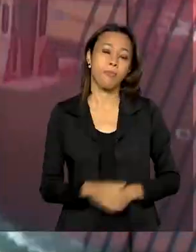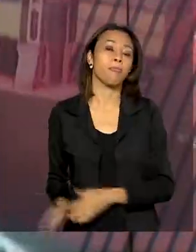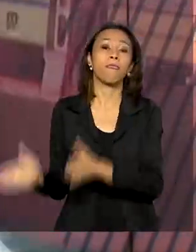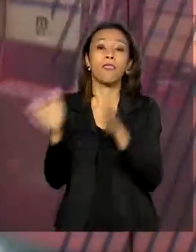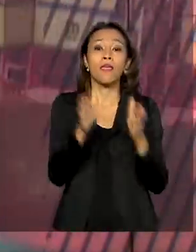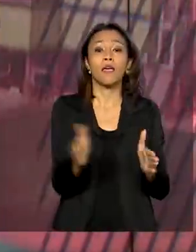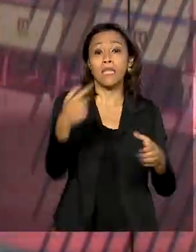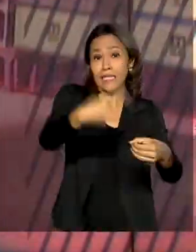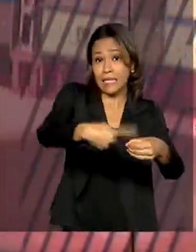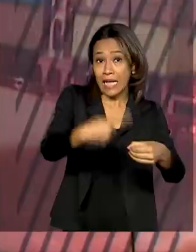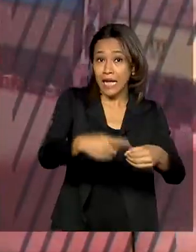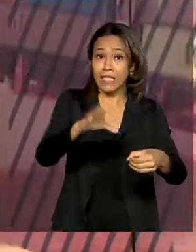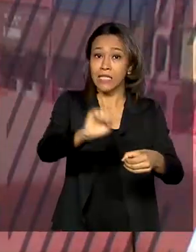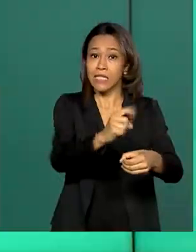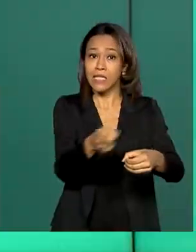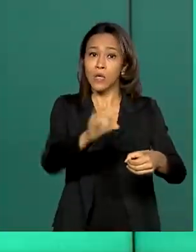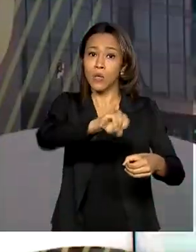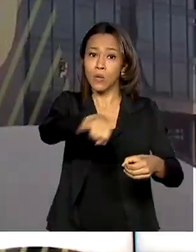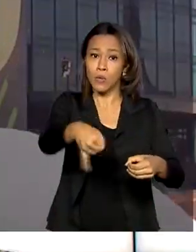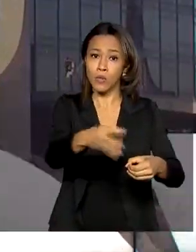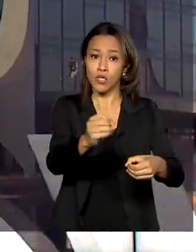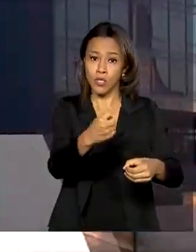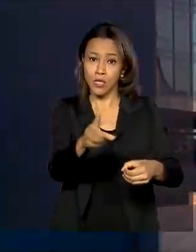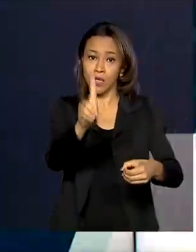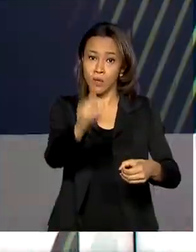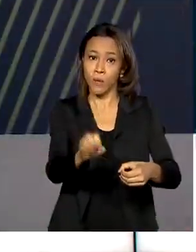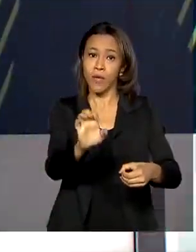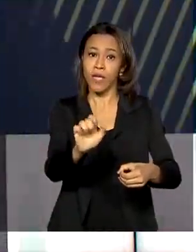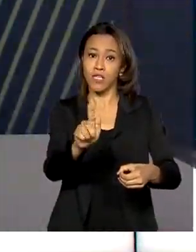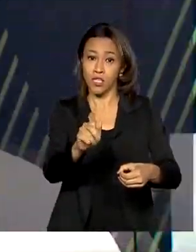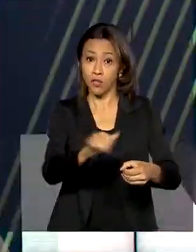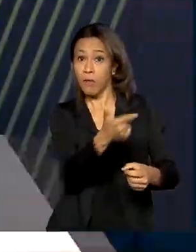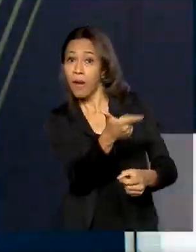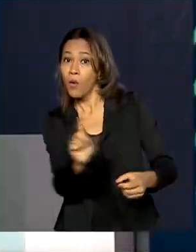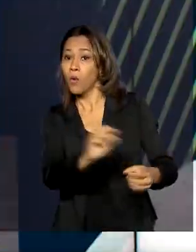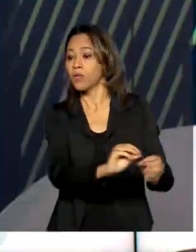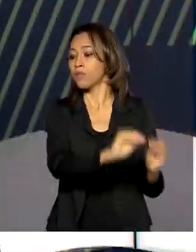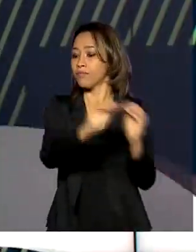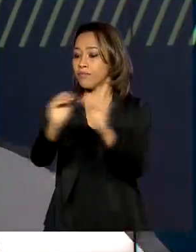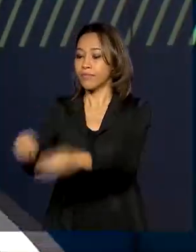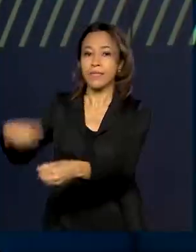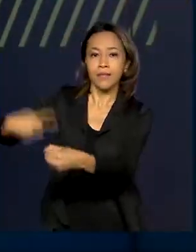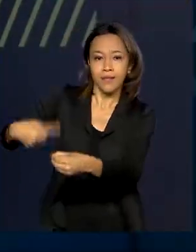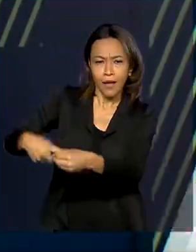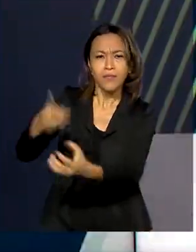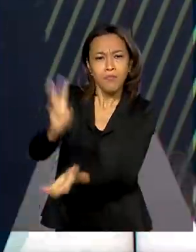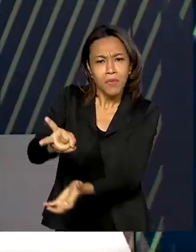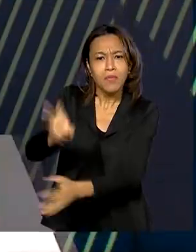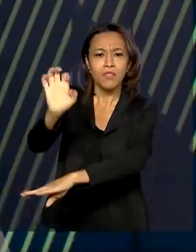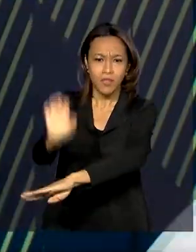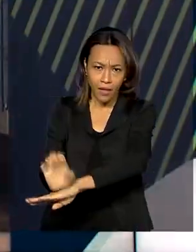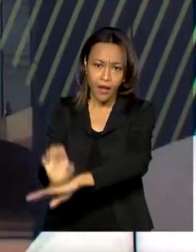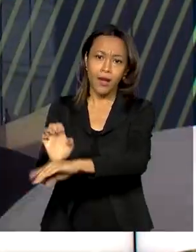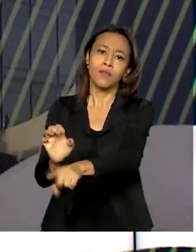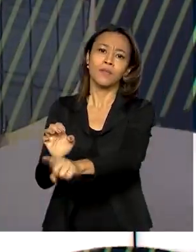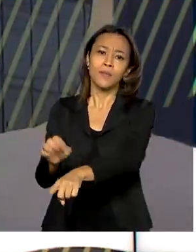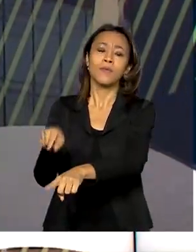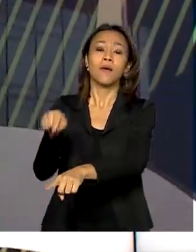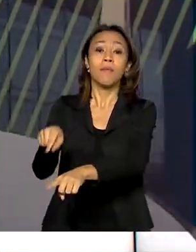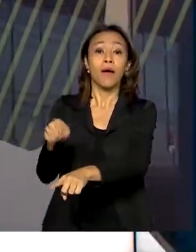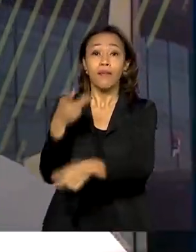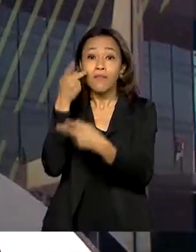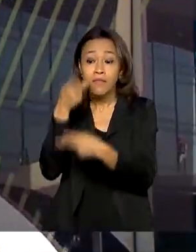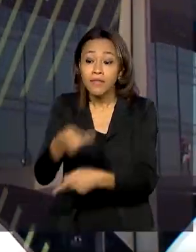de São José do Egito, o presidente Jair Bolsonaro segue para a Sertânia, também em Pernambuco, onde visita obras do projeto de